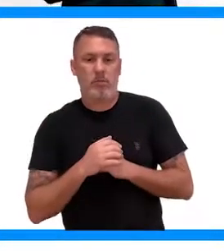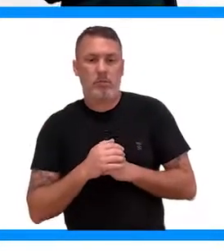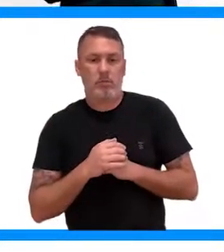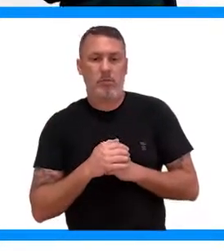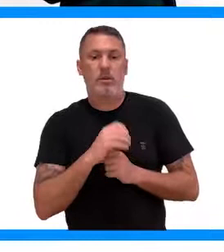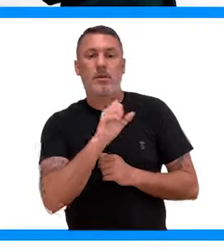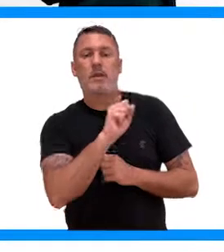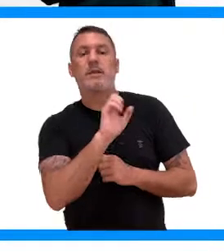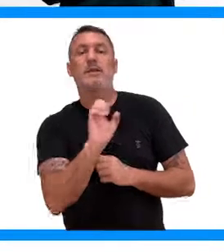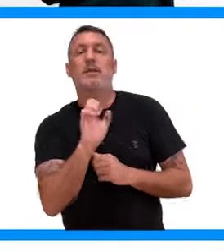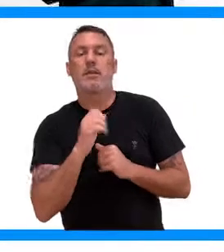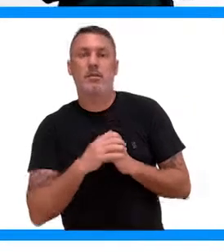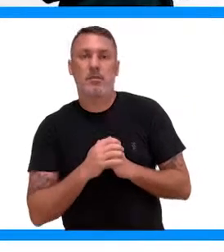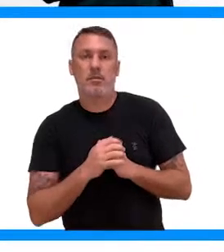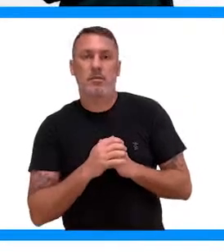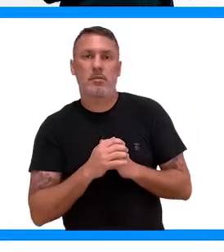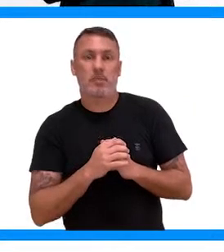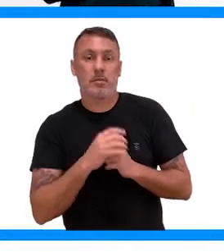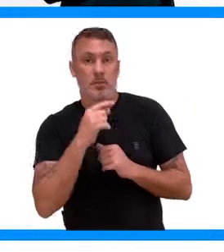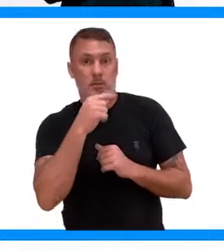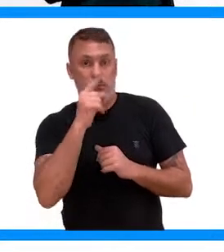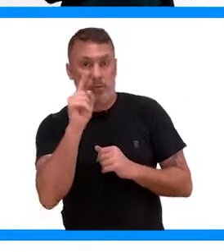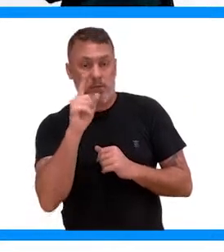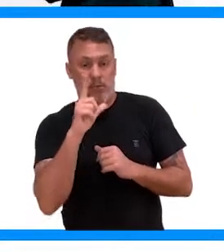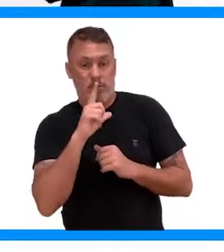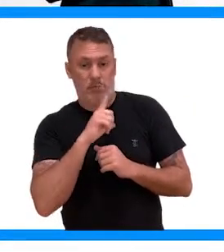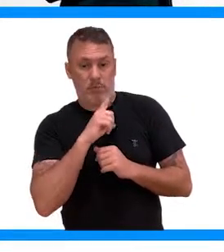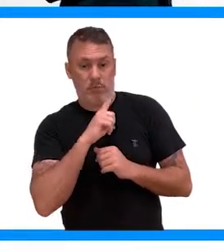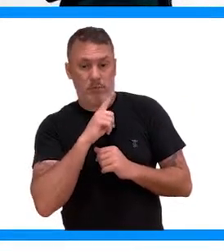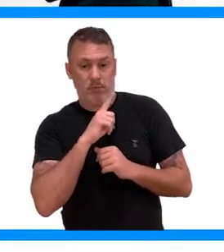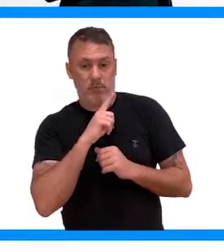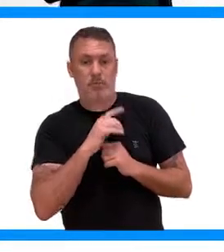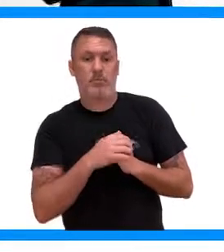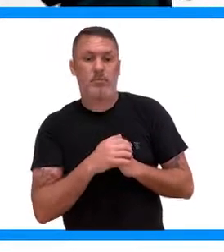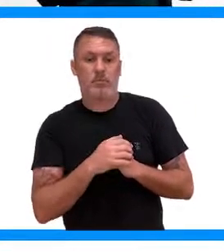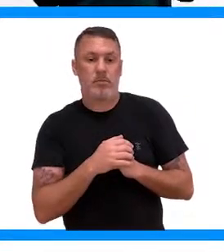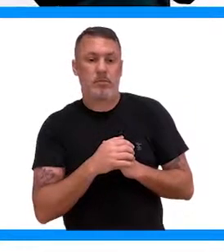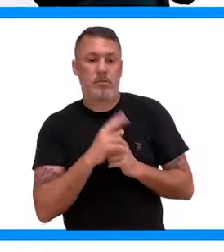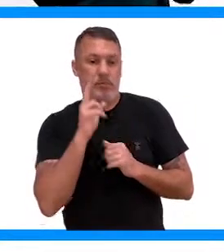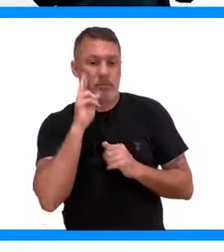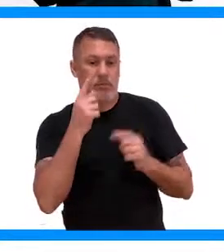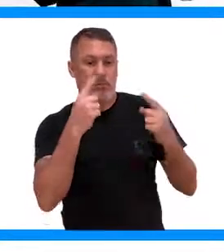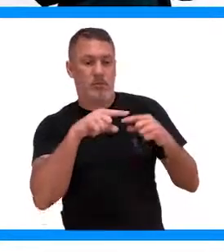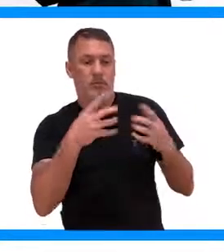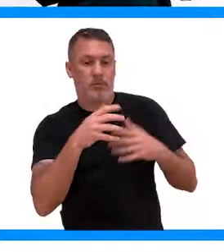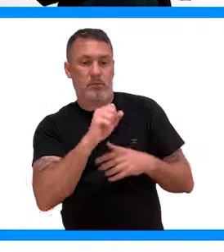É uma infusão, seria. Te, com acento, é um substantivo, chá.